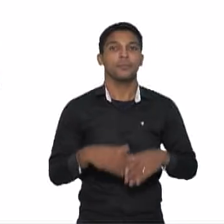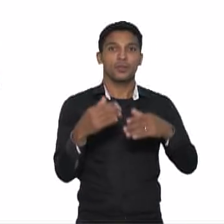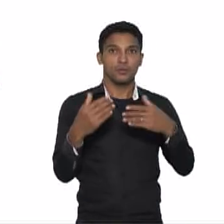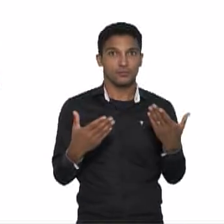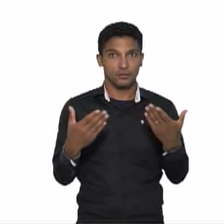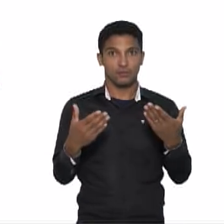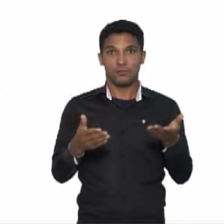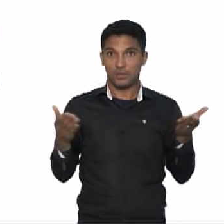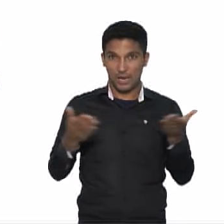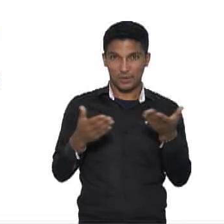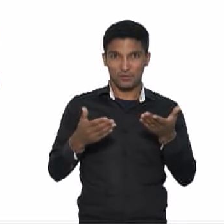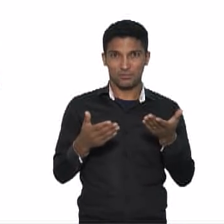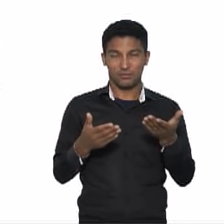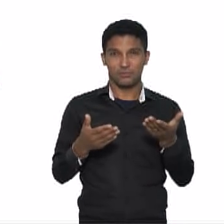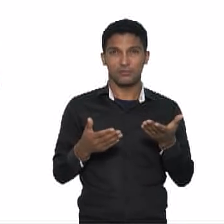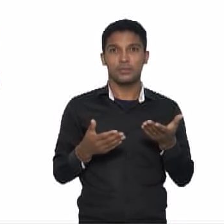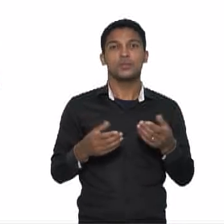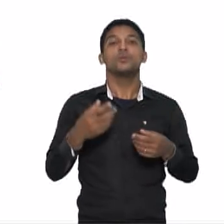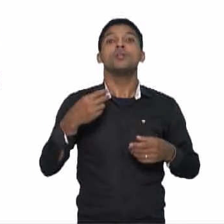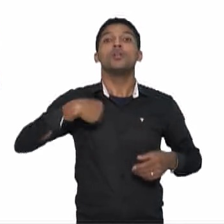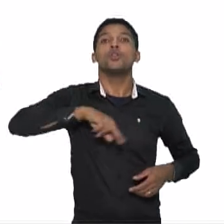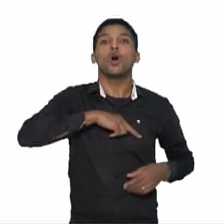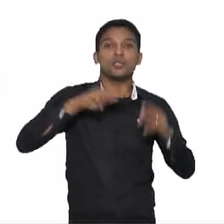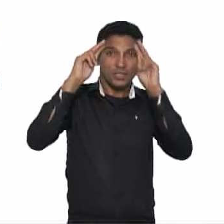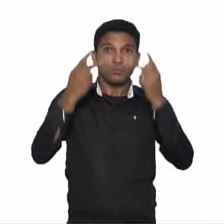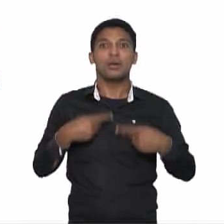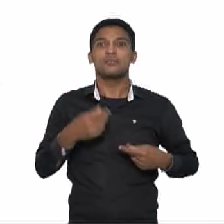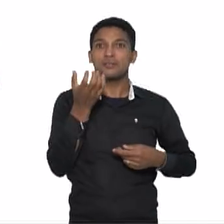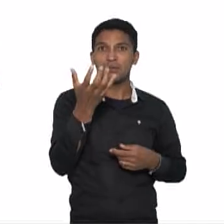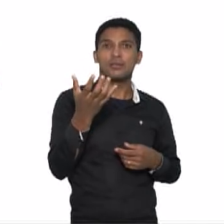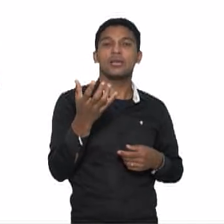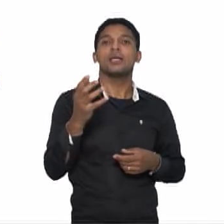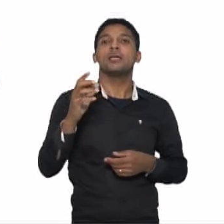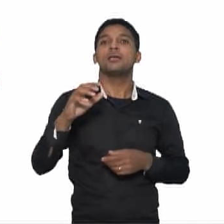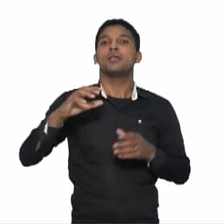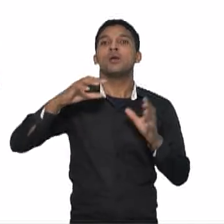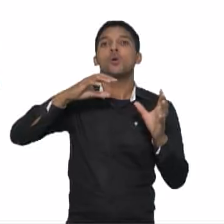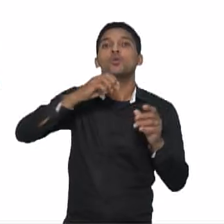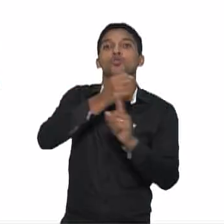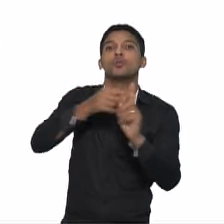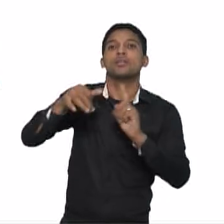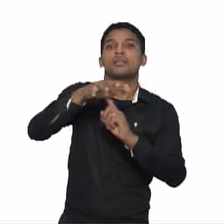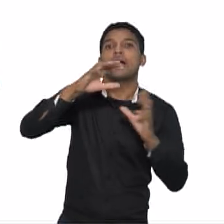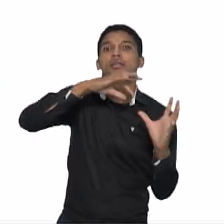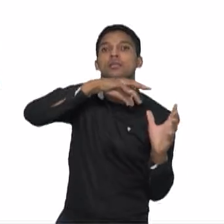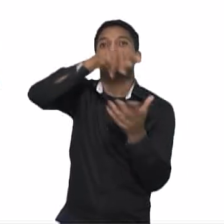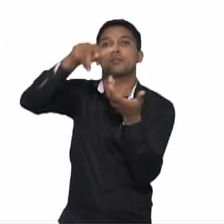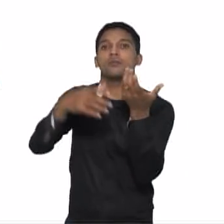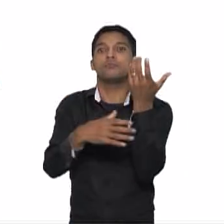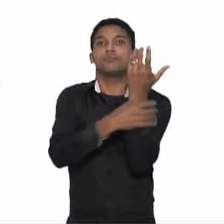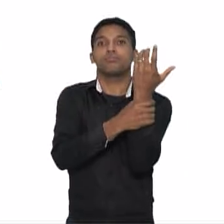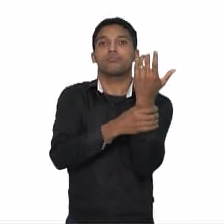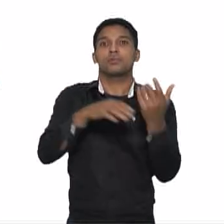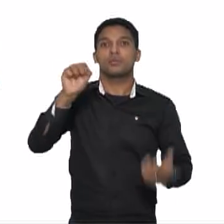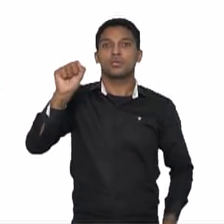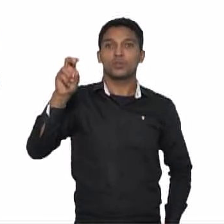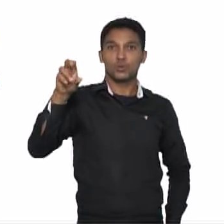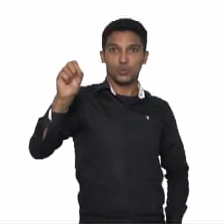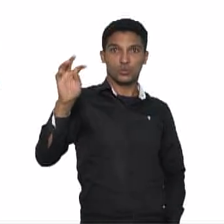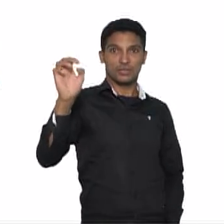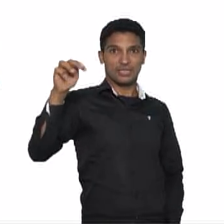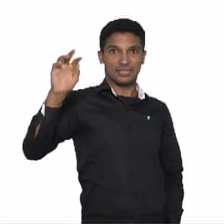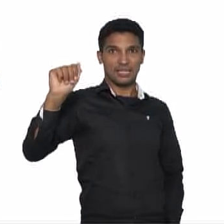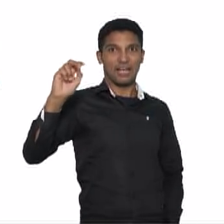uma sociedade sustentável, é incorreto afirmar. Letra A. O descarte de resíduos por parte das